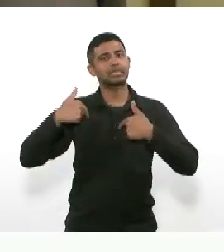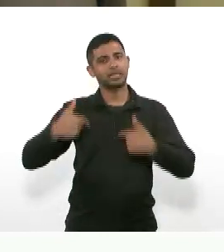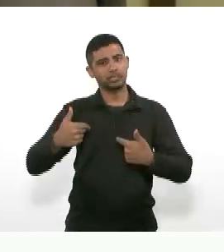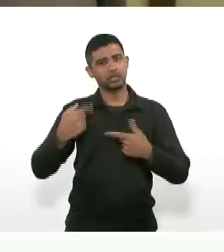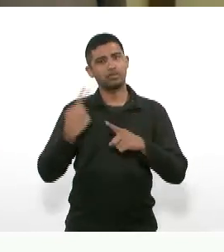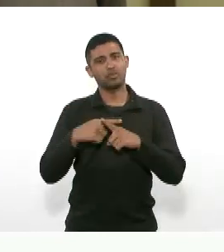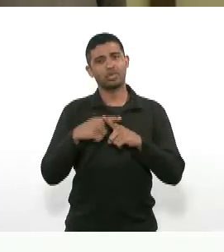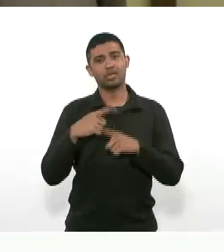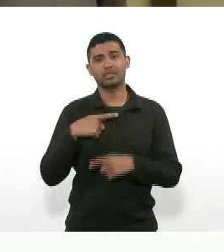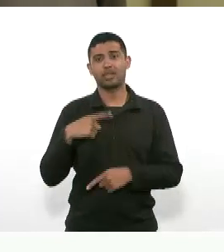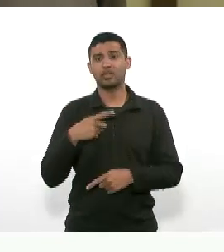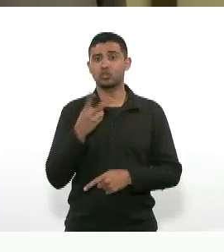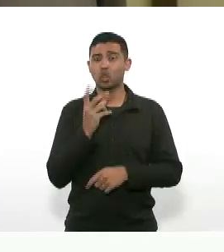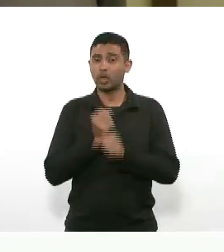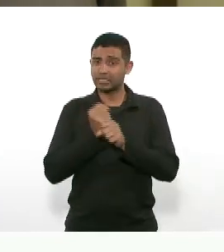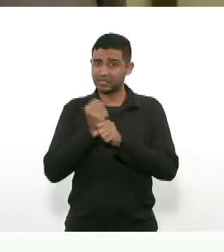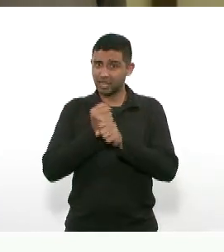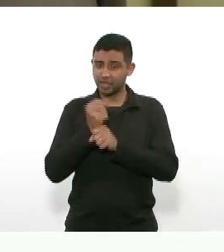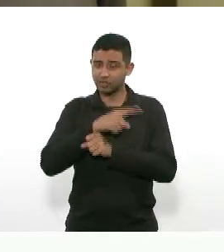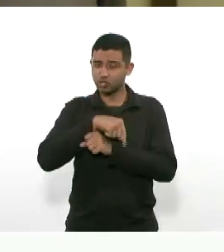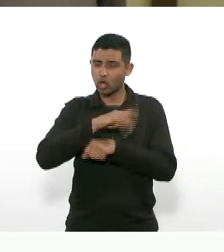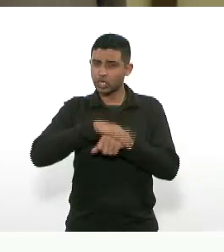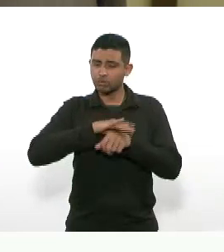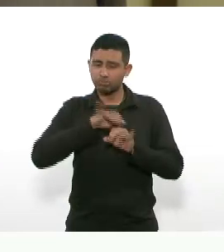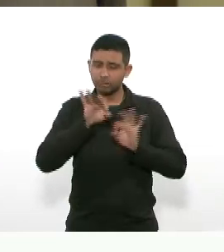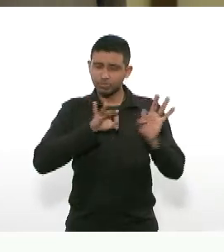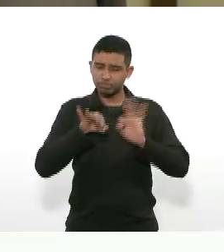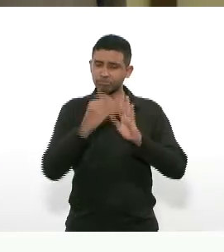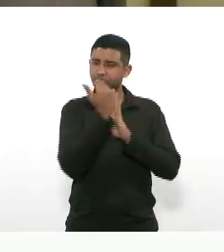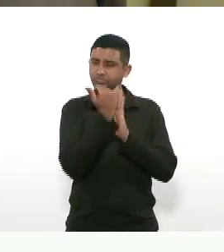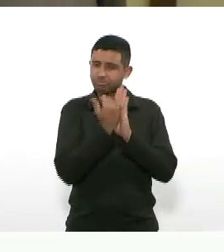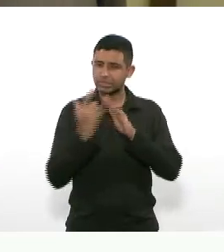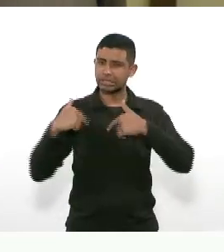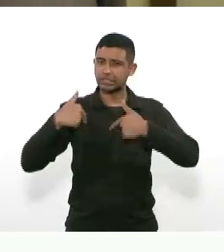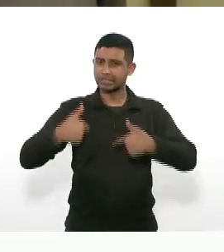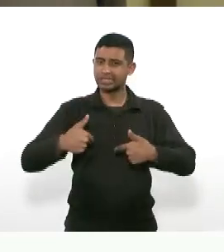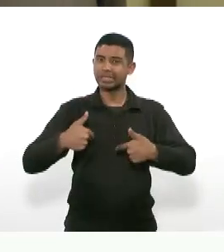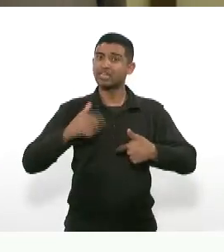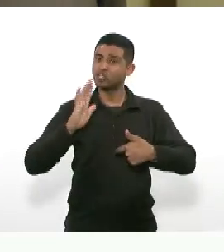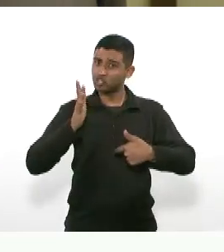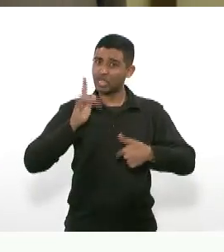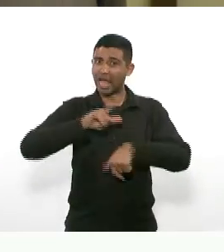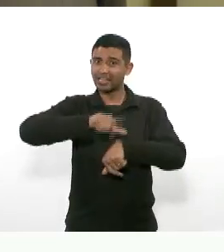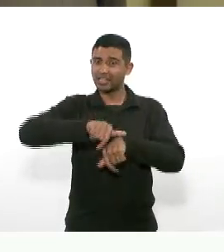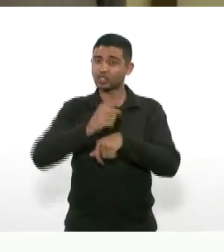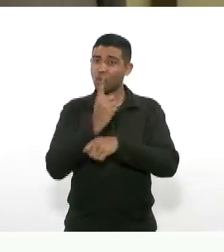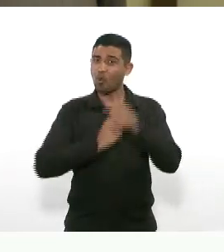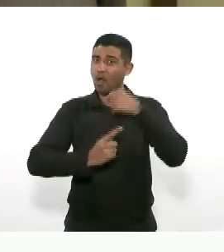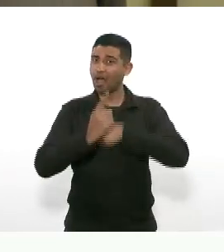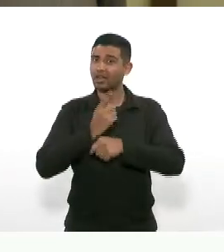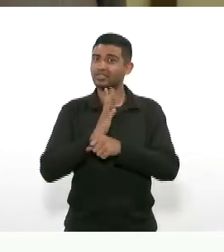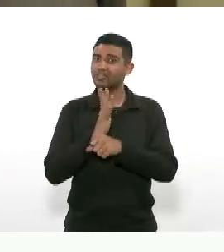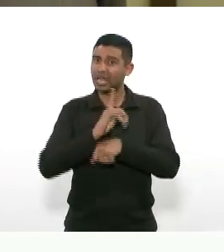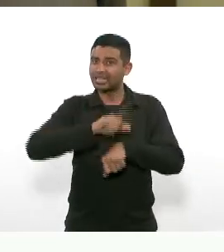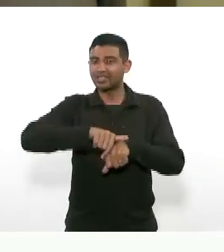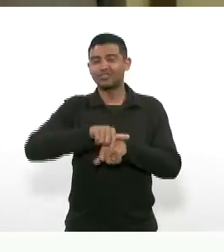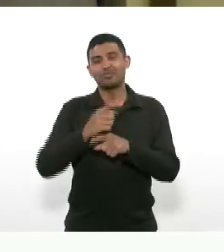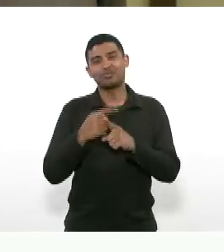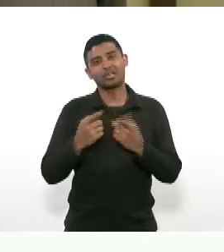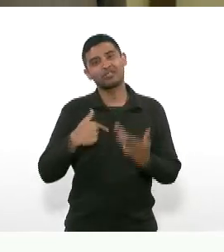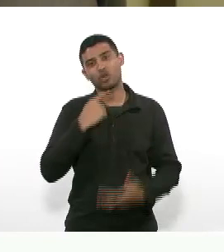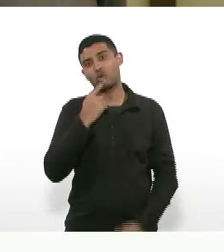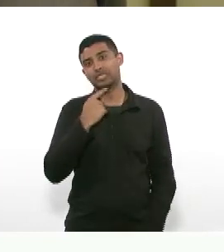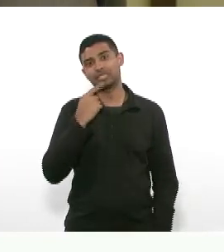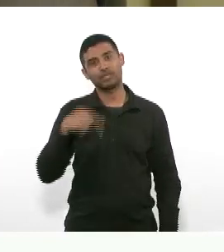ainda 2 anos para elaborar esse plano. Já temos 1 ano de atraso, porque esse ano o plano não saiu, né? Então,